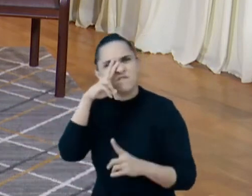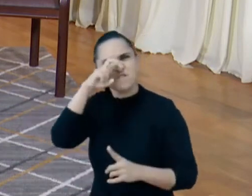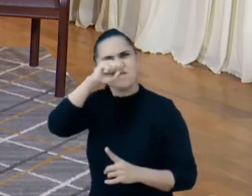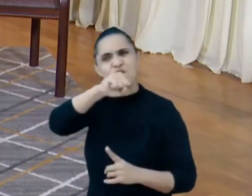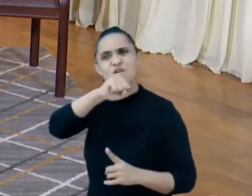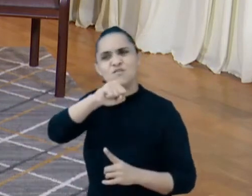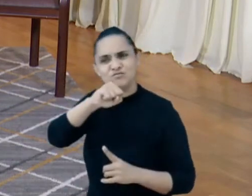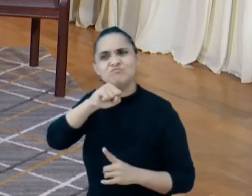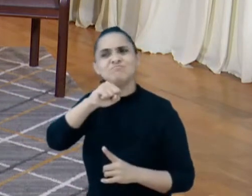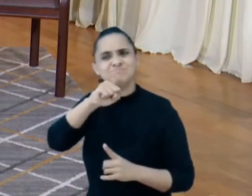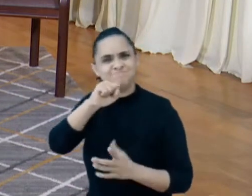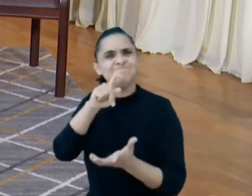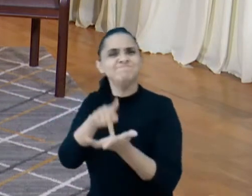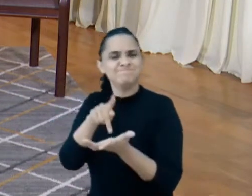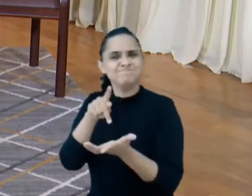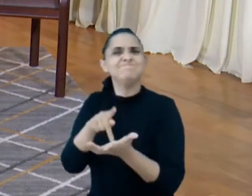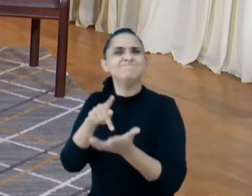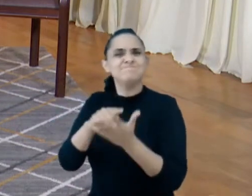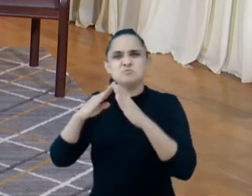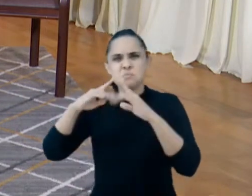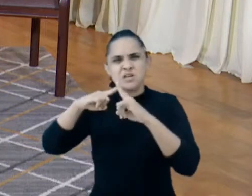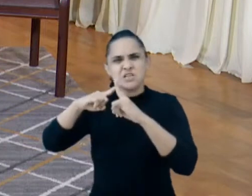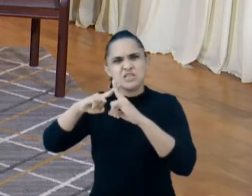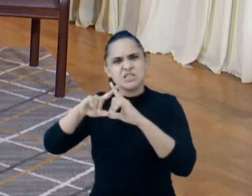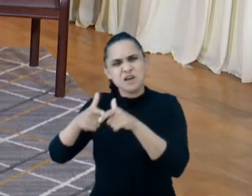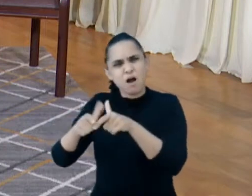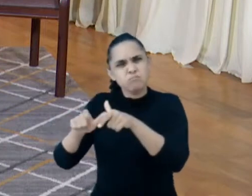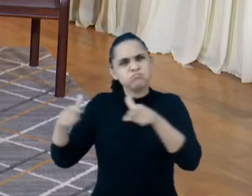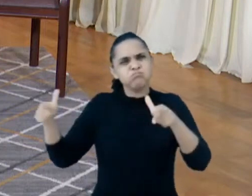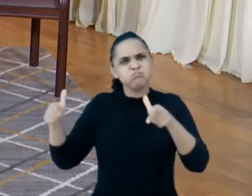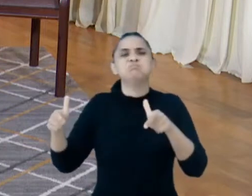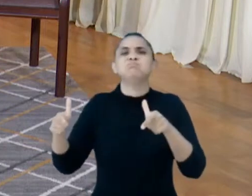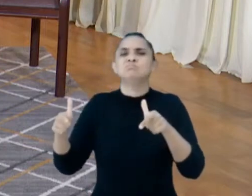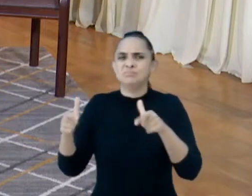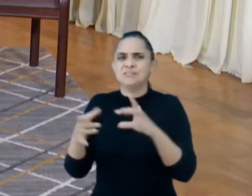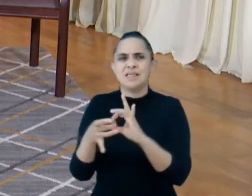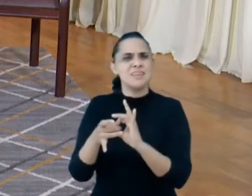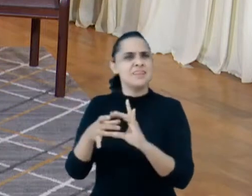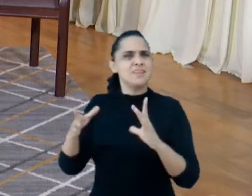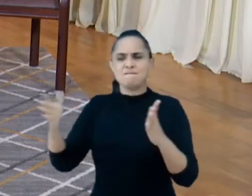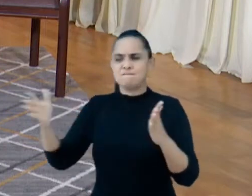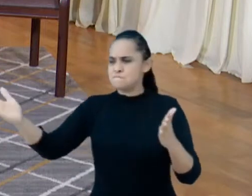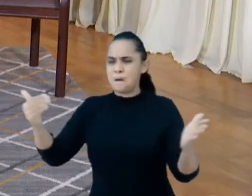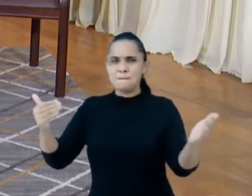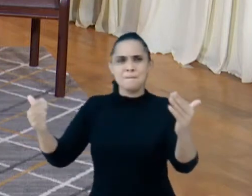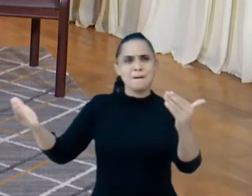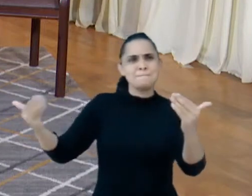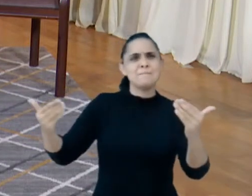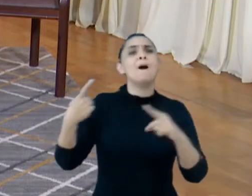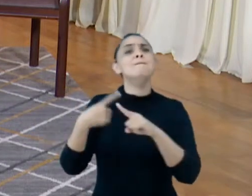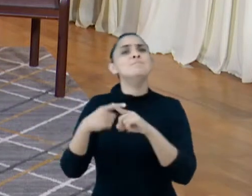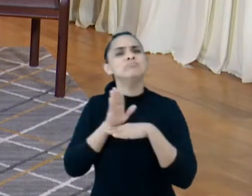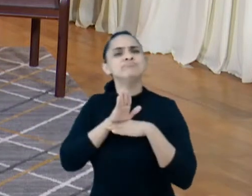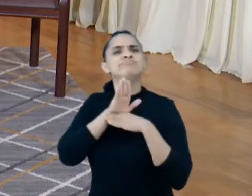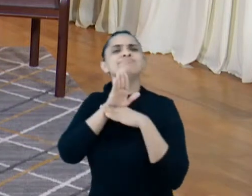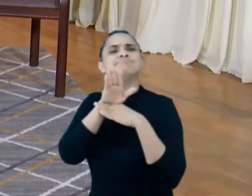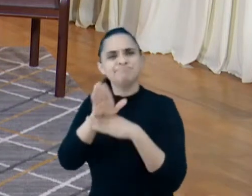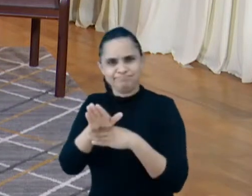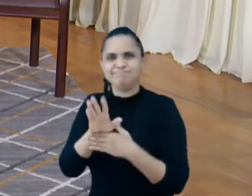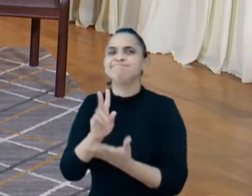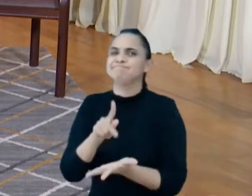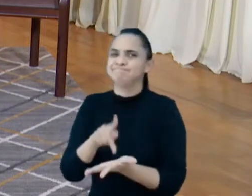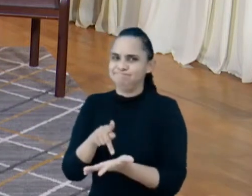testemunhando, uma igreja que atraía. E é muito interessante que